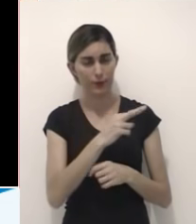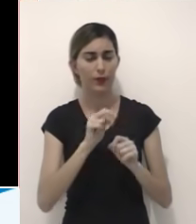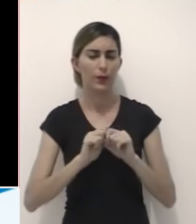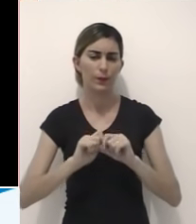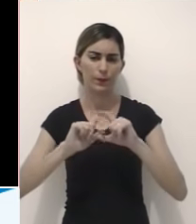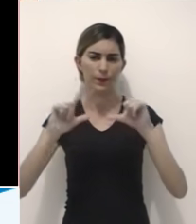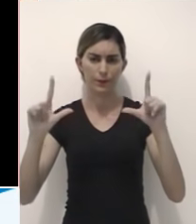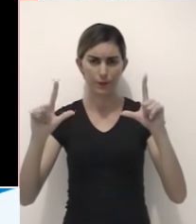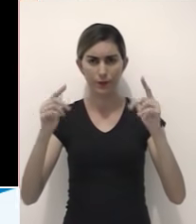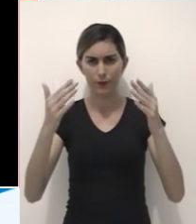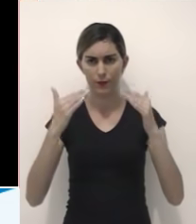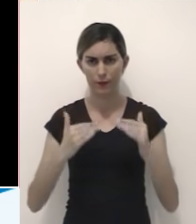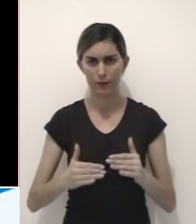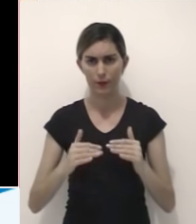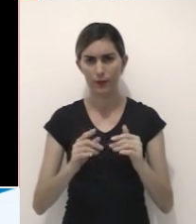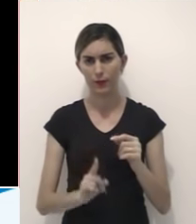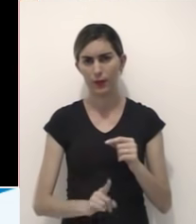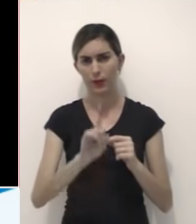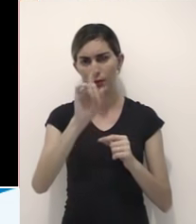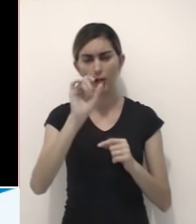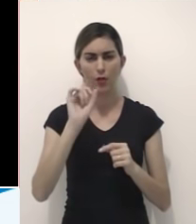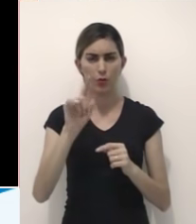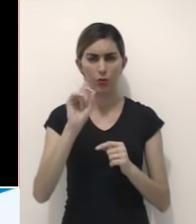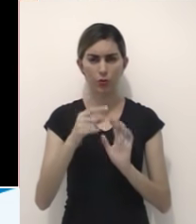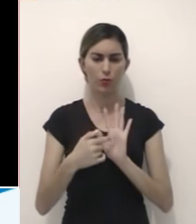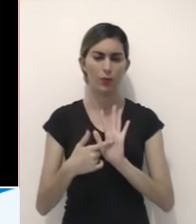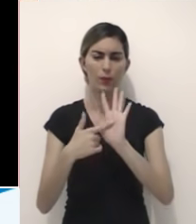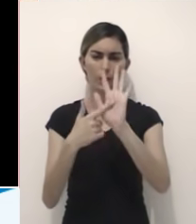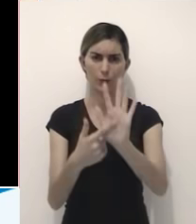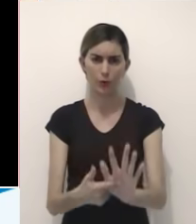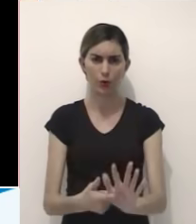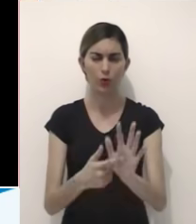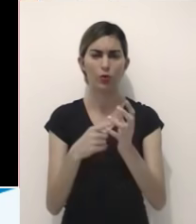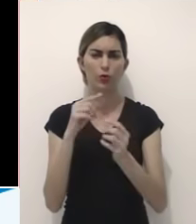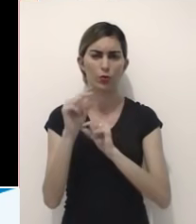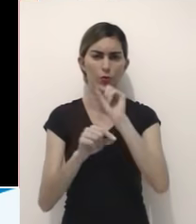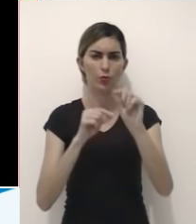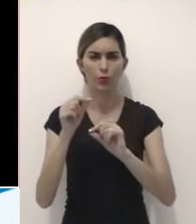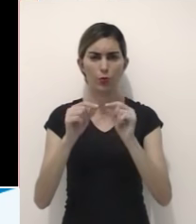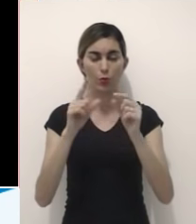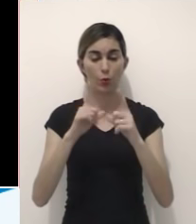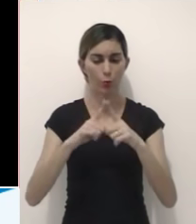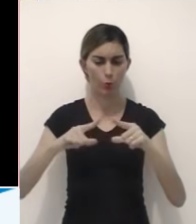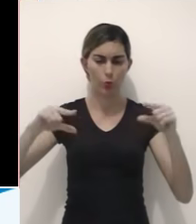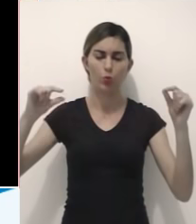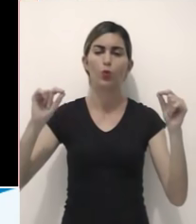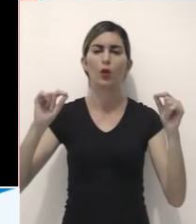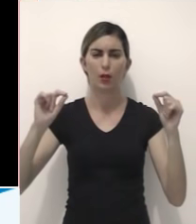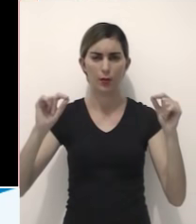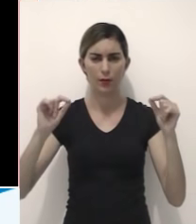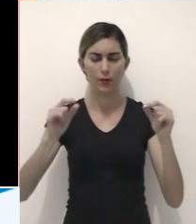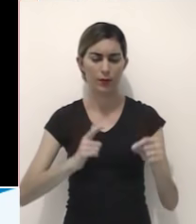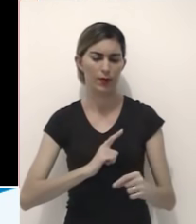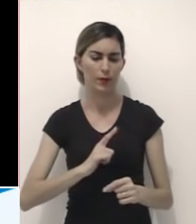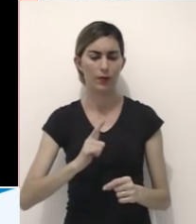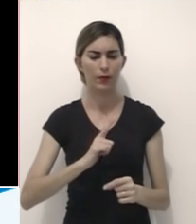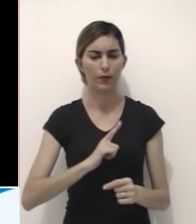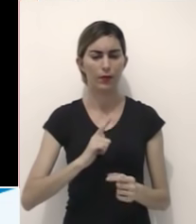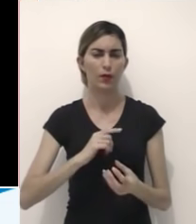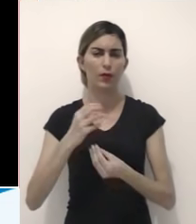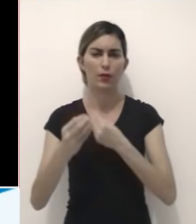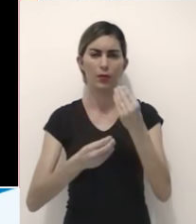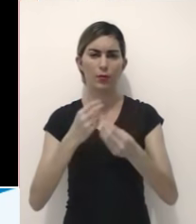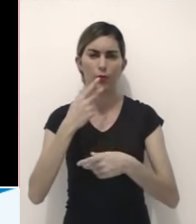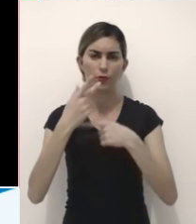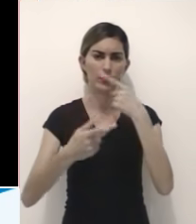Então, aí na imagem aí embaixo, a seta azul está apontando para a Lua, que